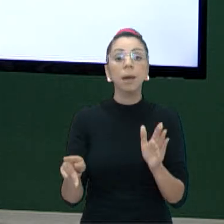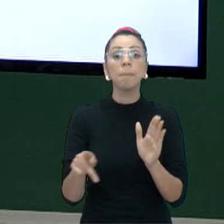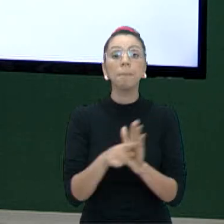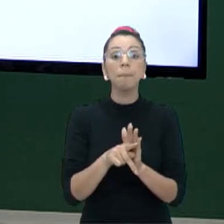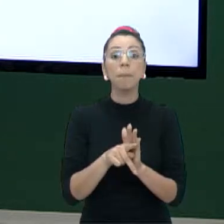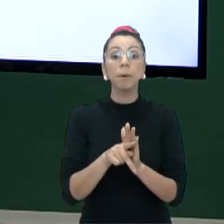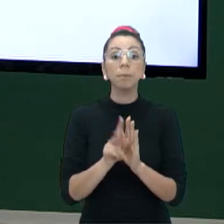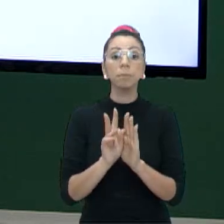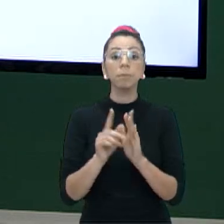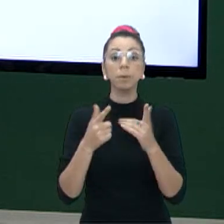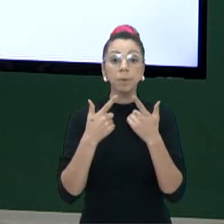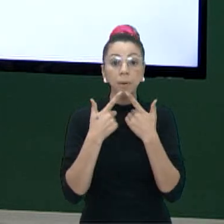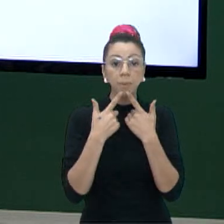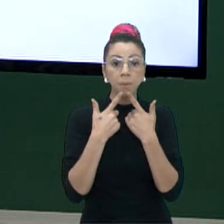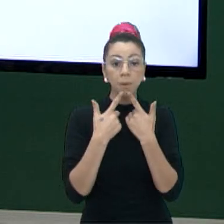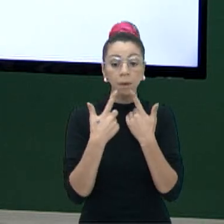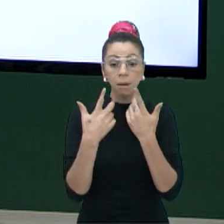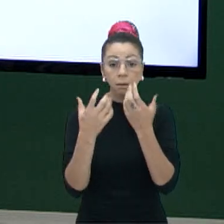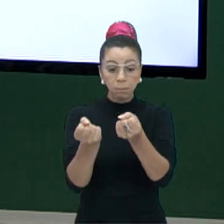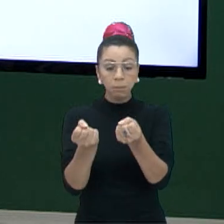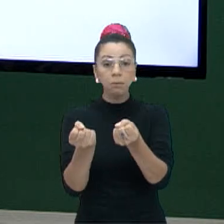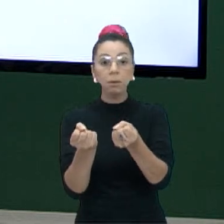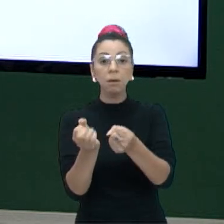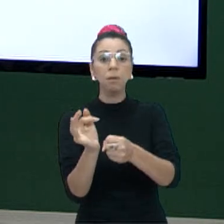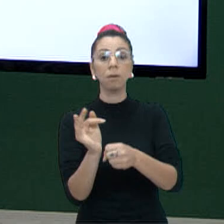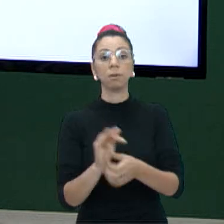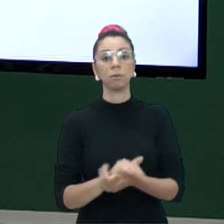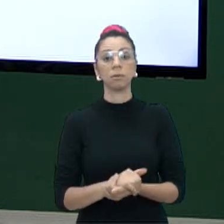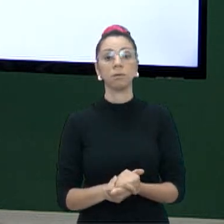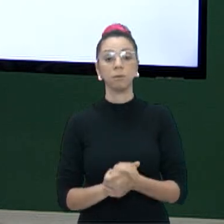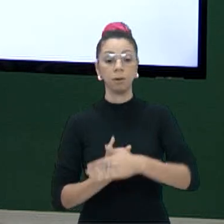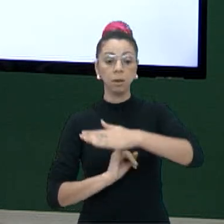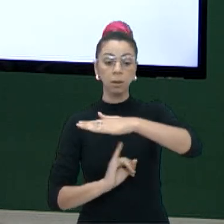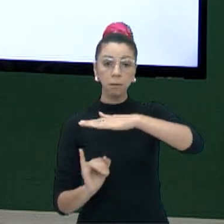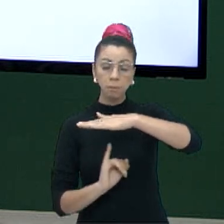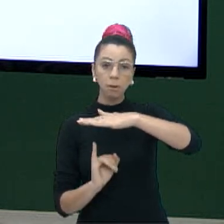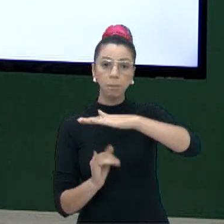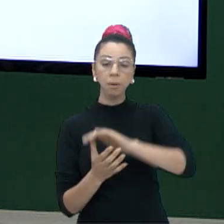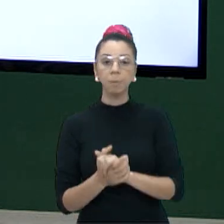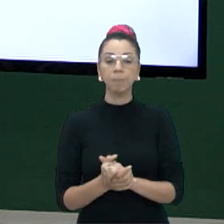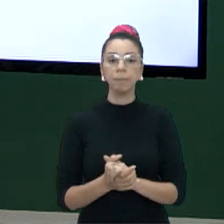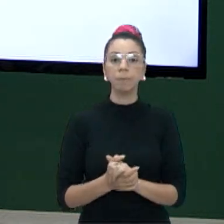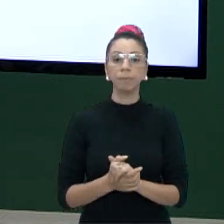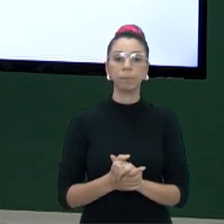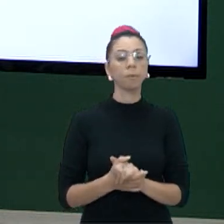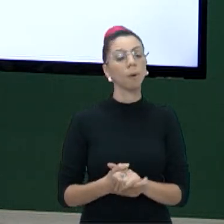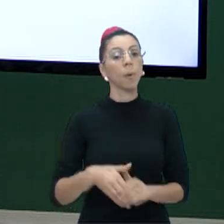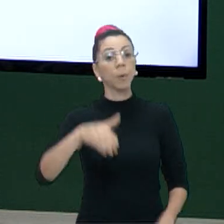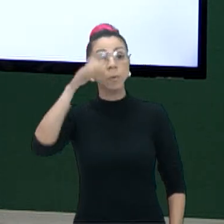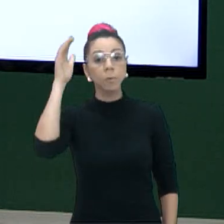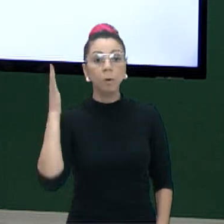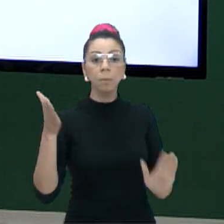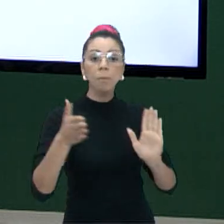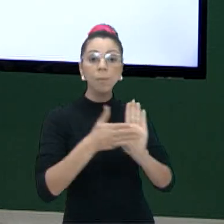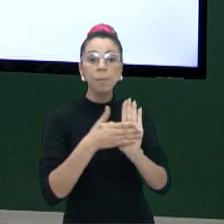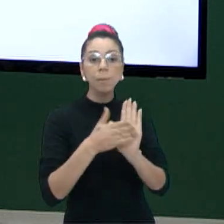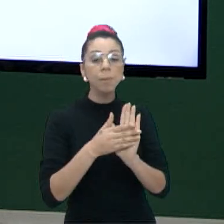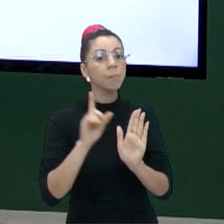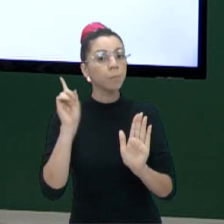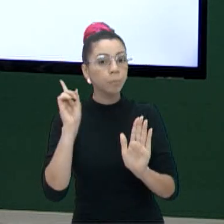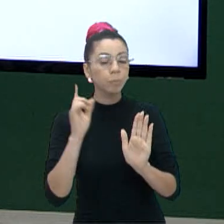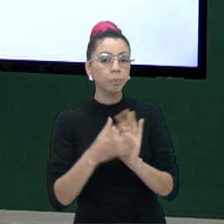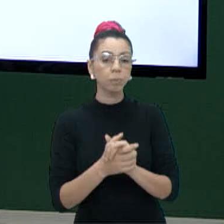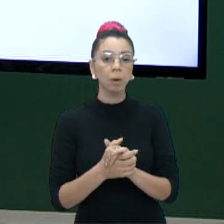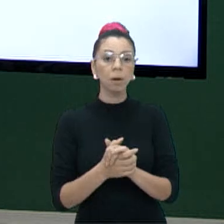É disso que o Chomsky fala quando o Chomsky propõe essa gramática generativa ou gerativa. Quando ele fala